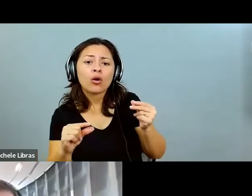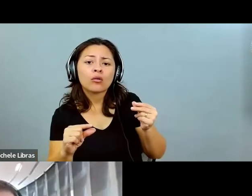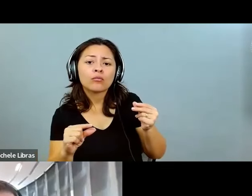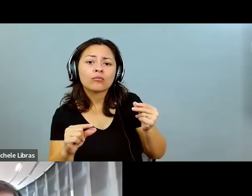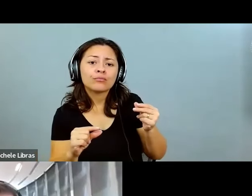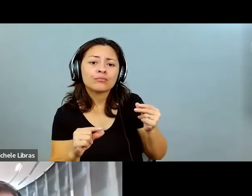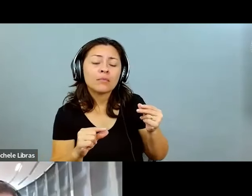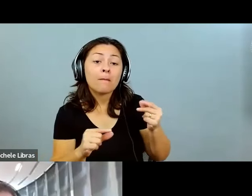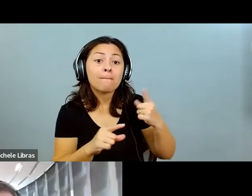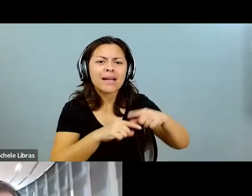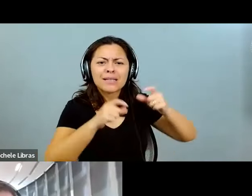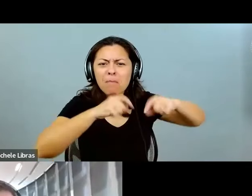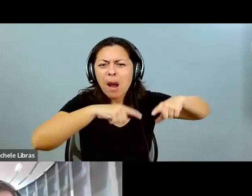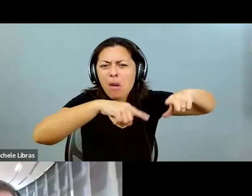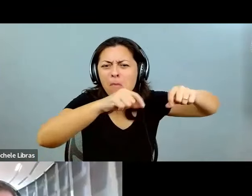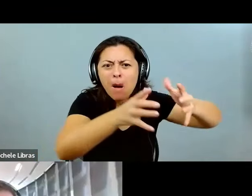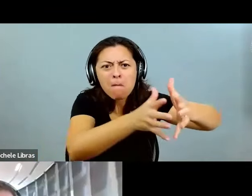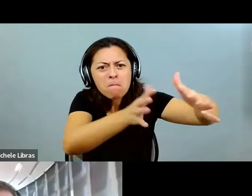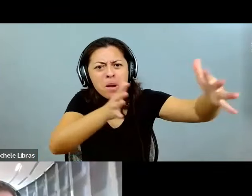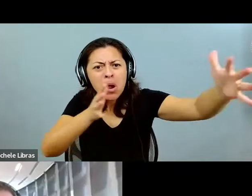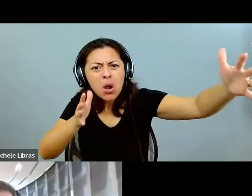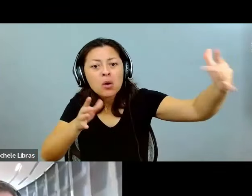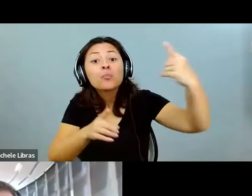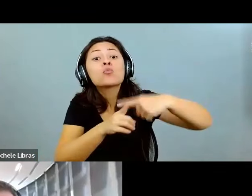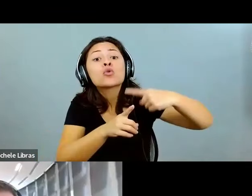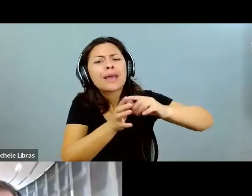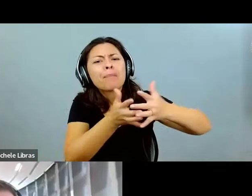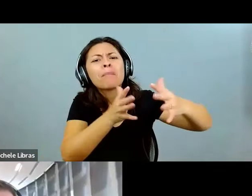perdas por eventos